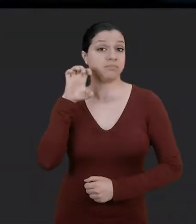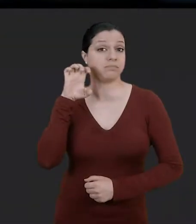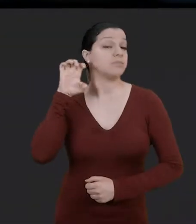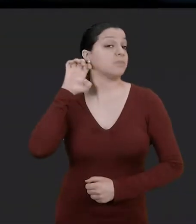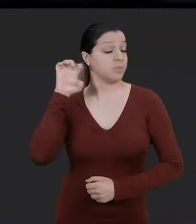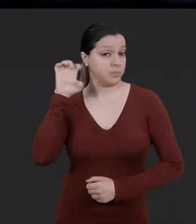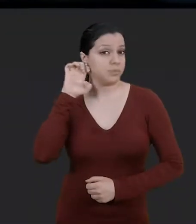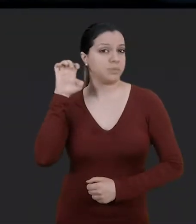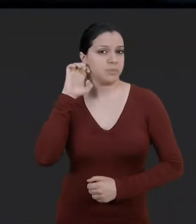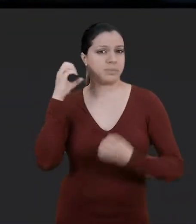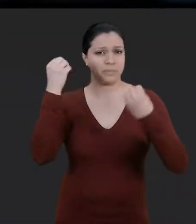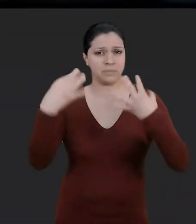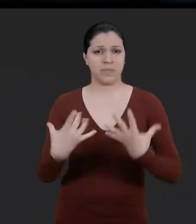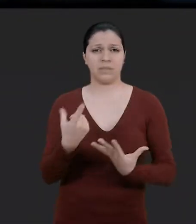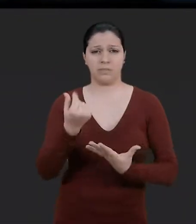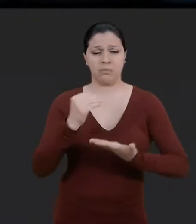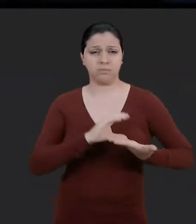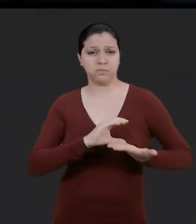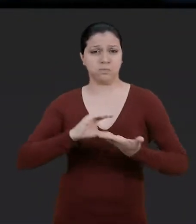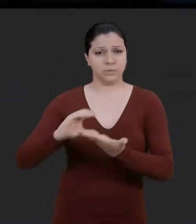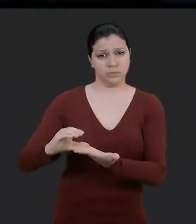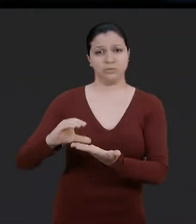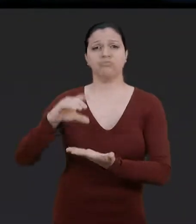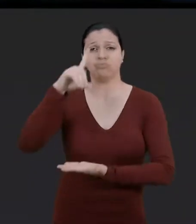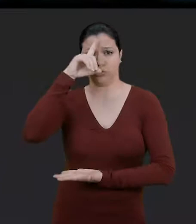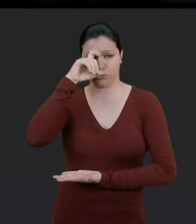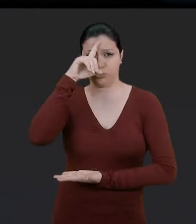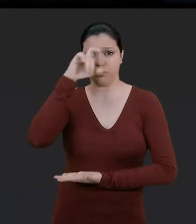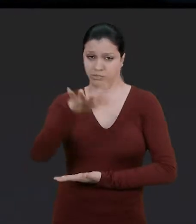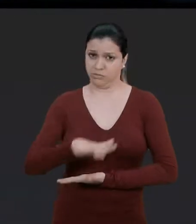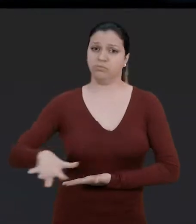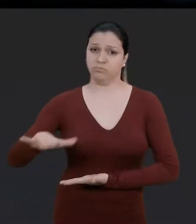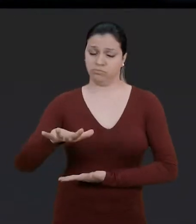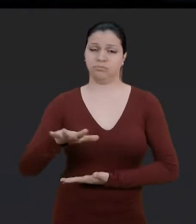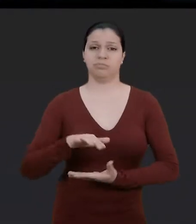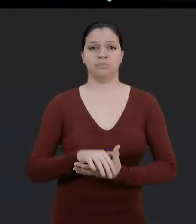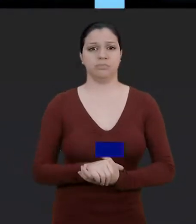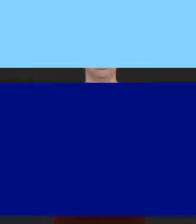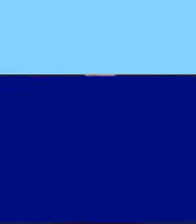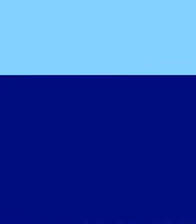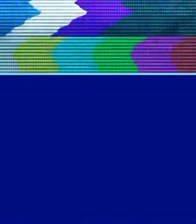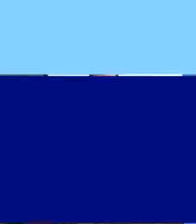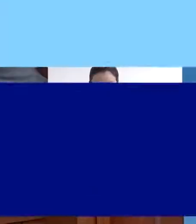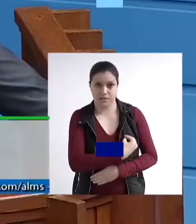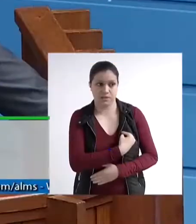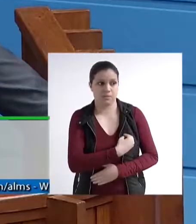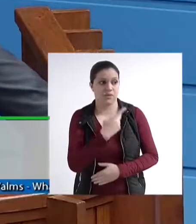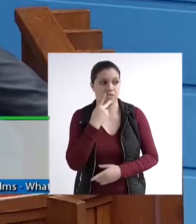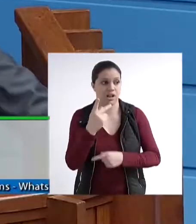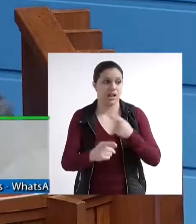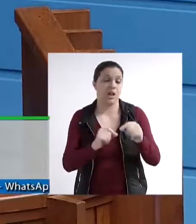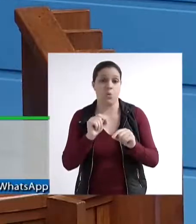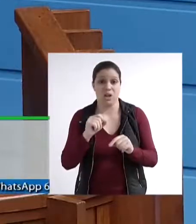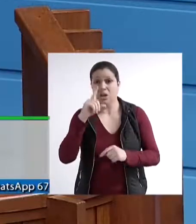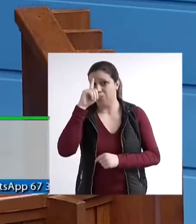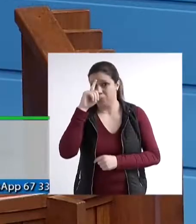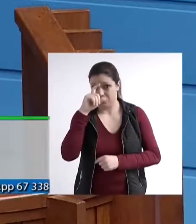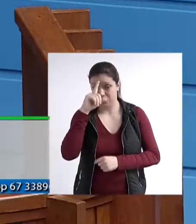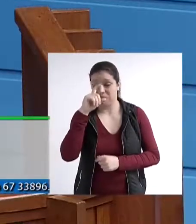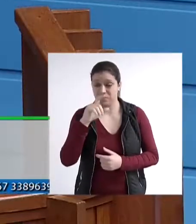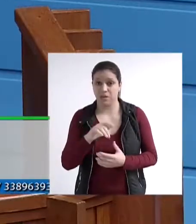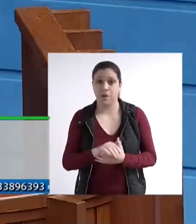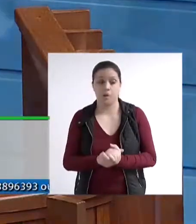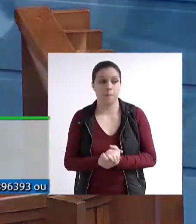Eduardo Rocha defende maior destinação de recursos públicos para hospitais regionais. O Hospital Nossa Senhora